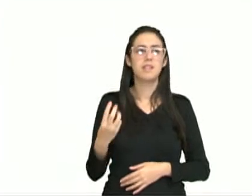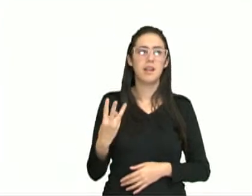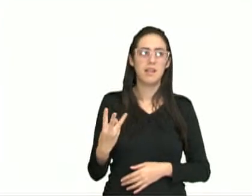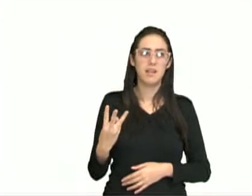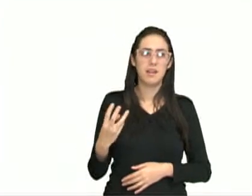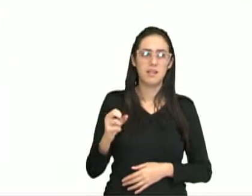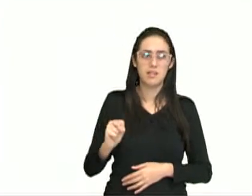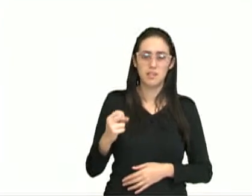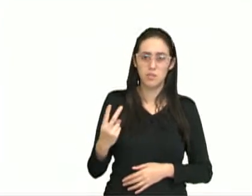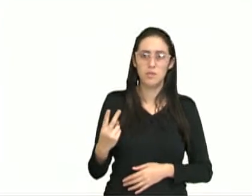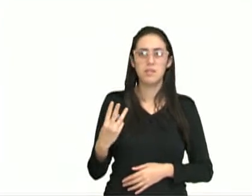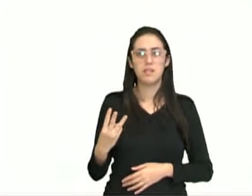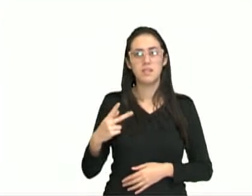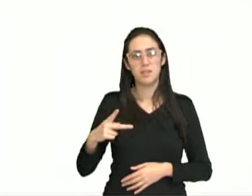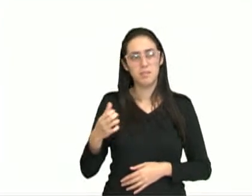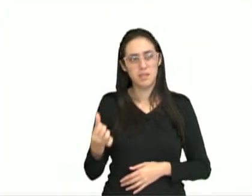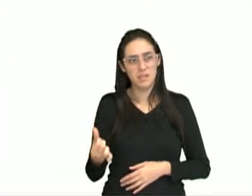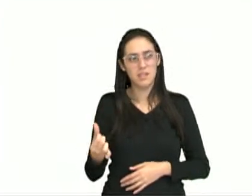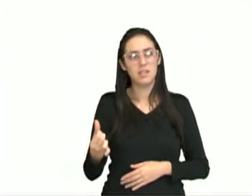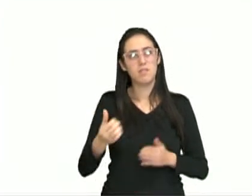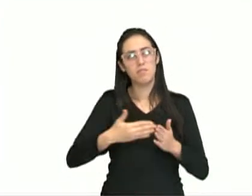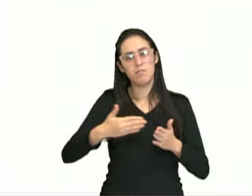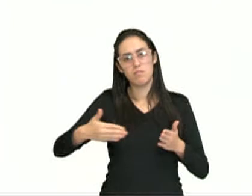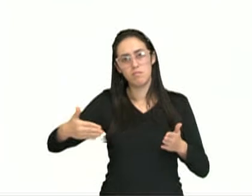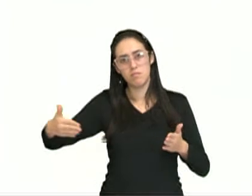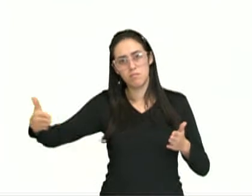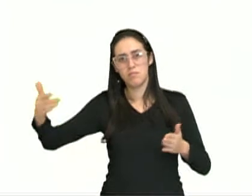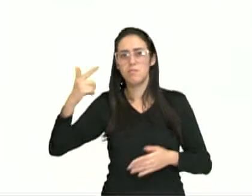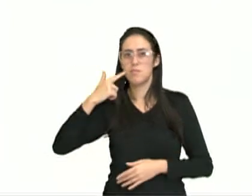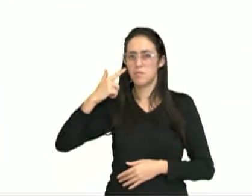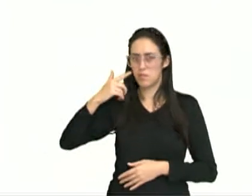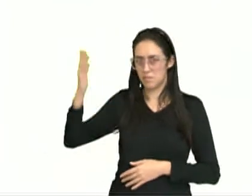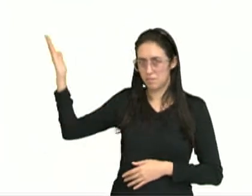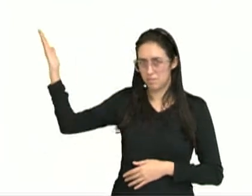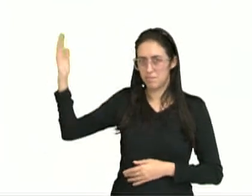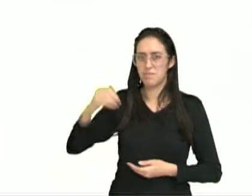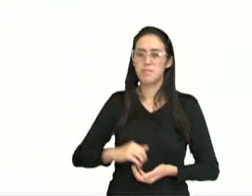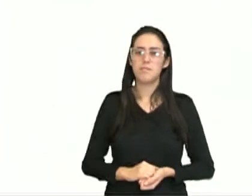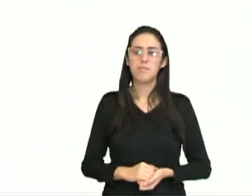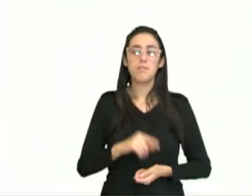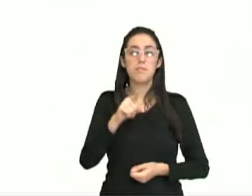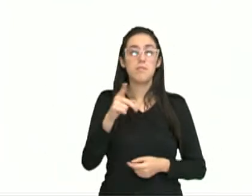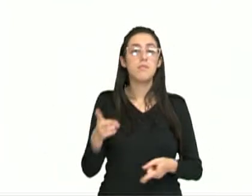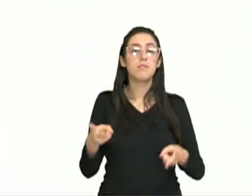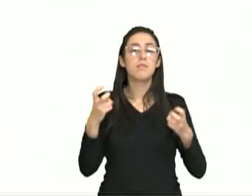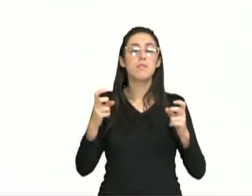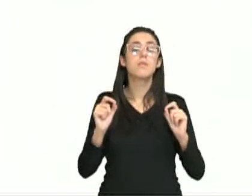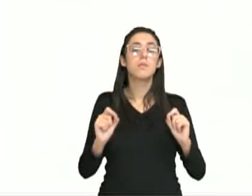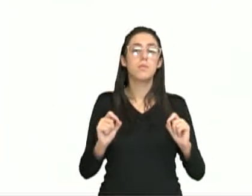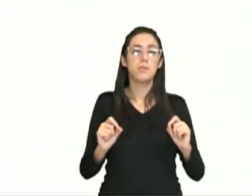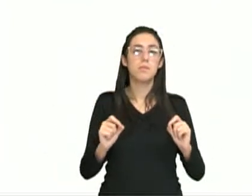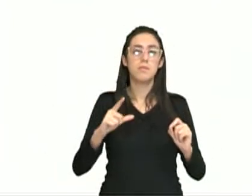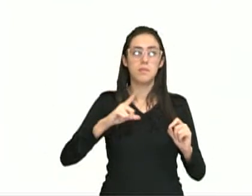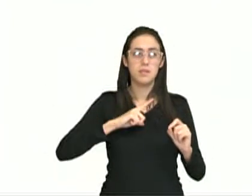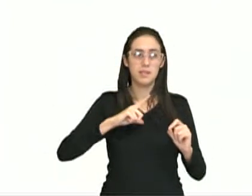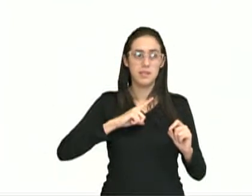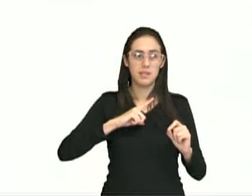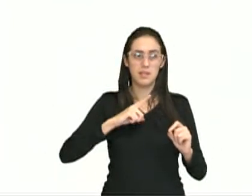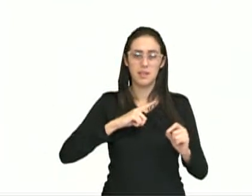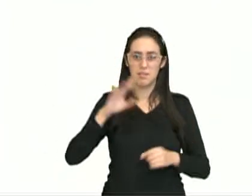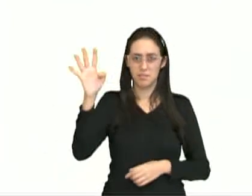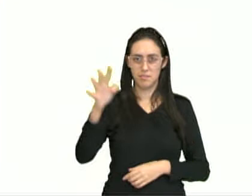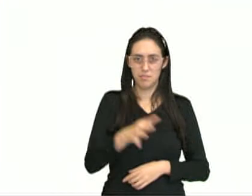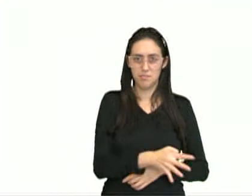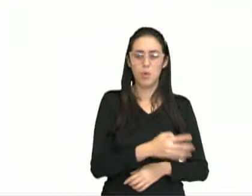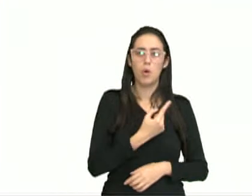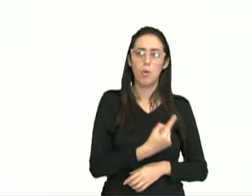3p6, 4s2, 3d10, 4p6 e assim por diante. Notem que, conforme na diagonal, 1,